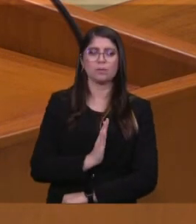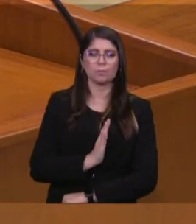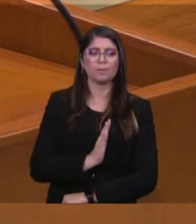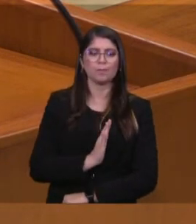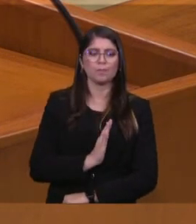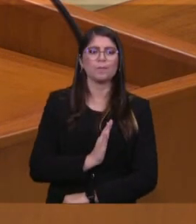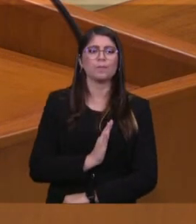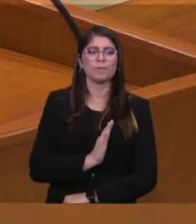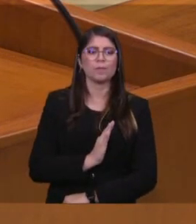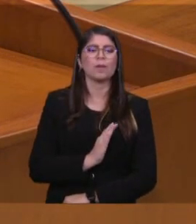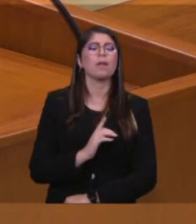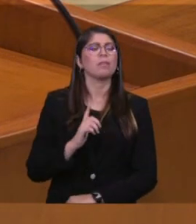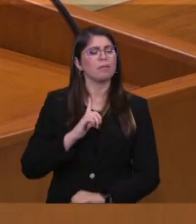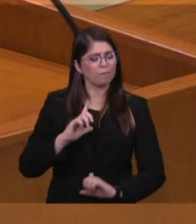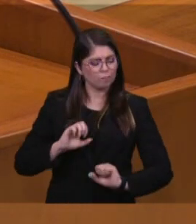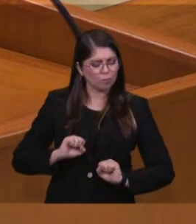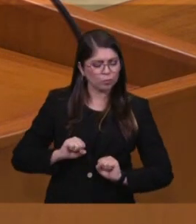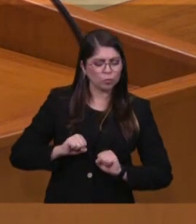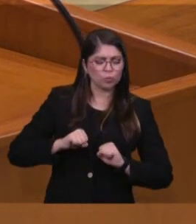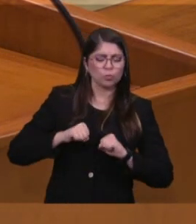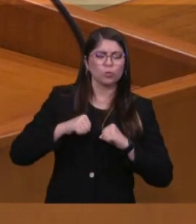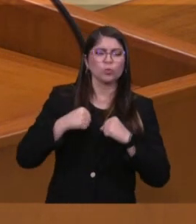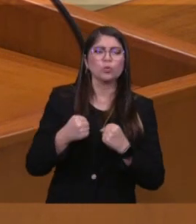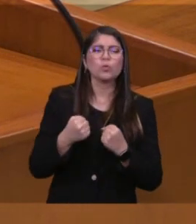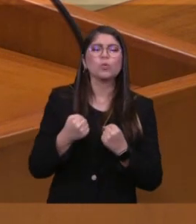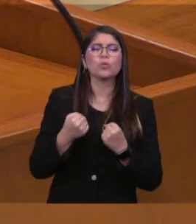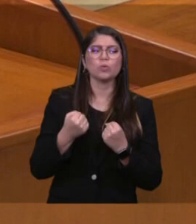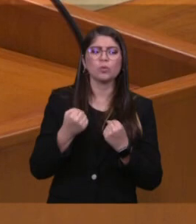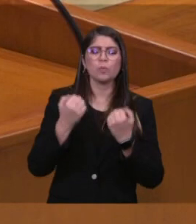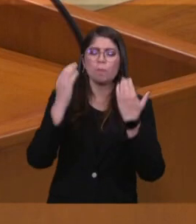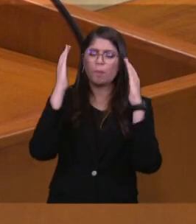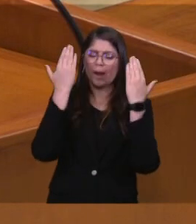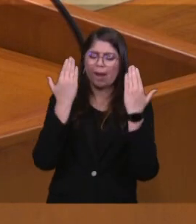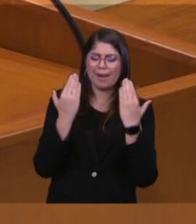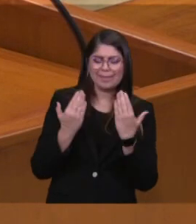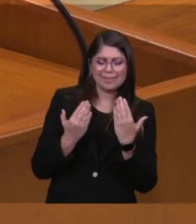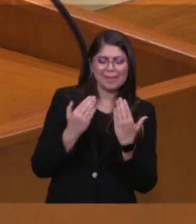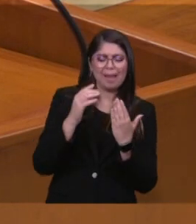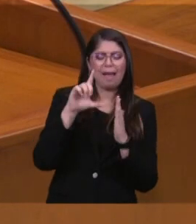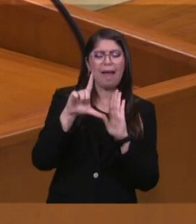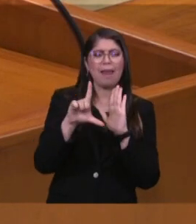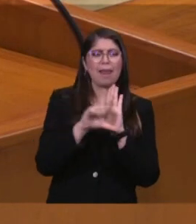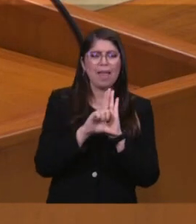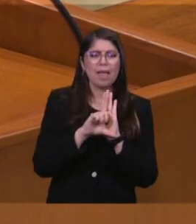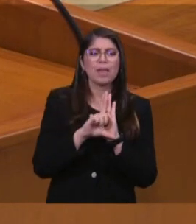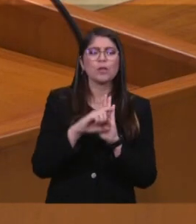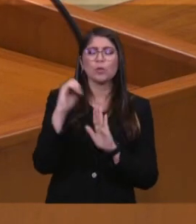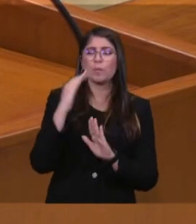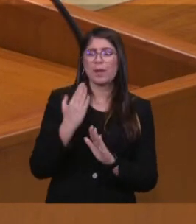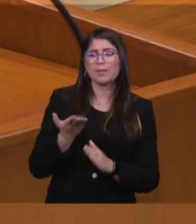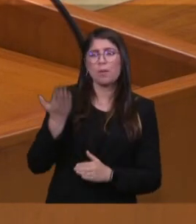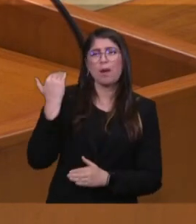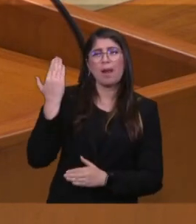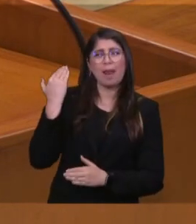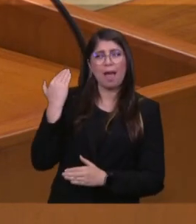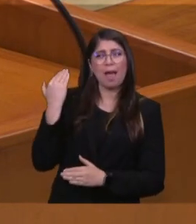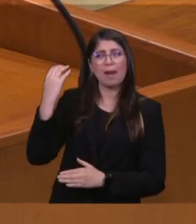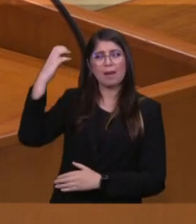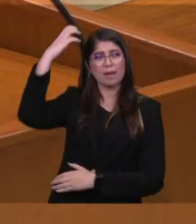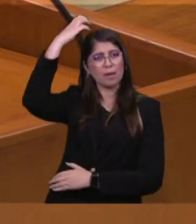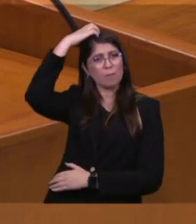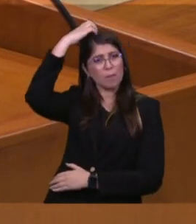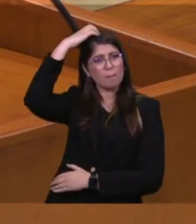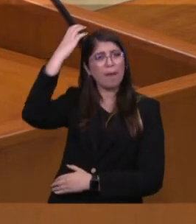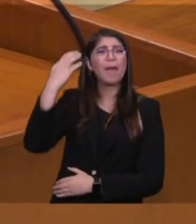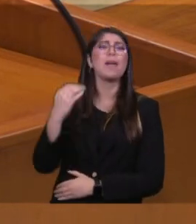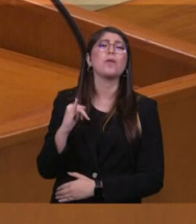empreendeu grande esforço para analisar a legislação brasileira desde o período do Brasil Império e que demonstra de